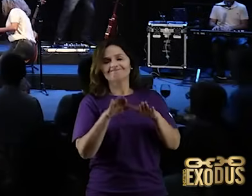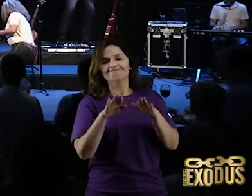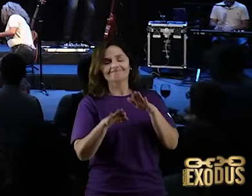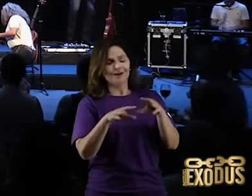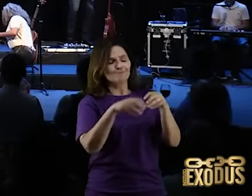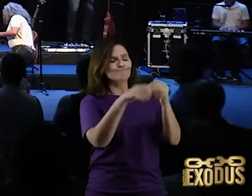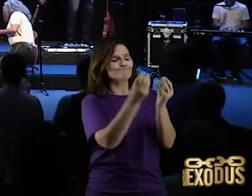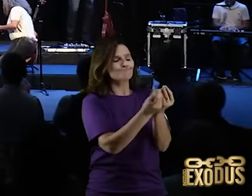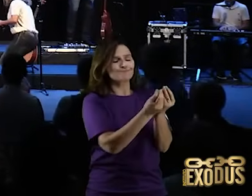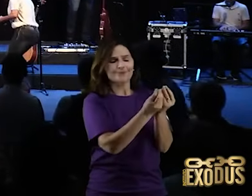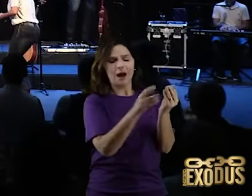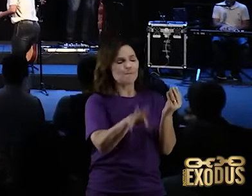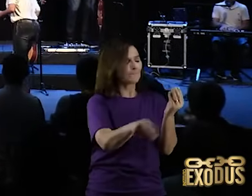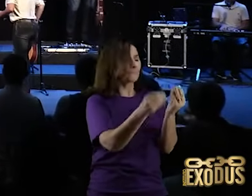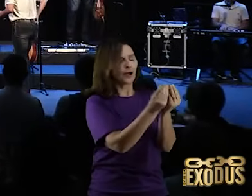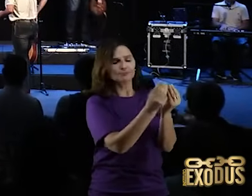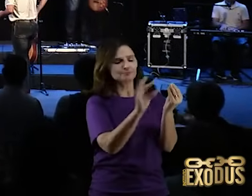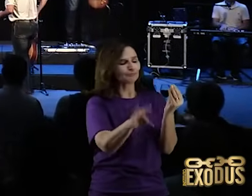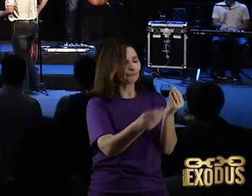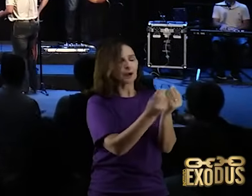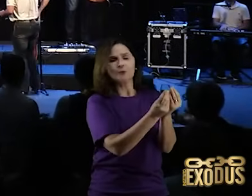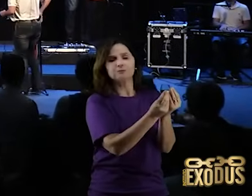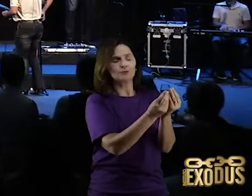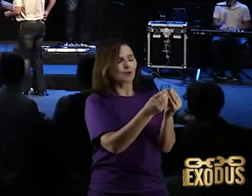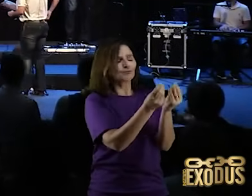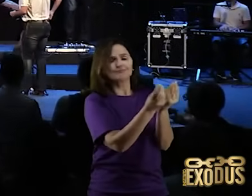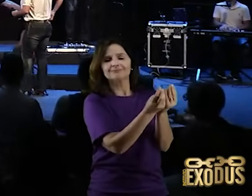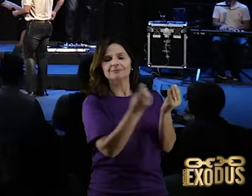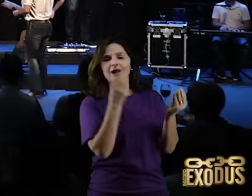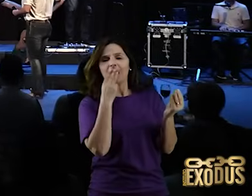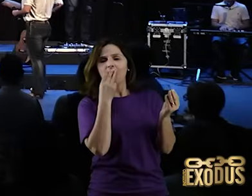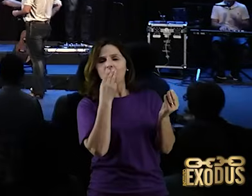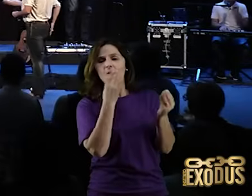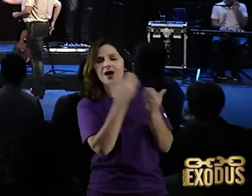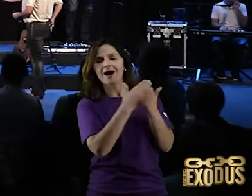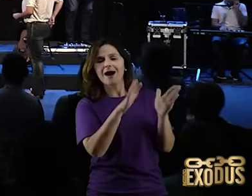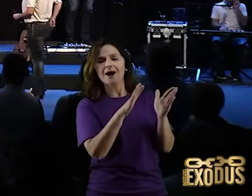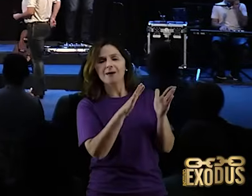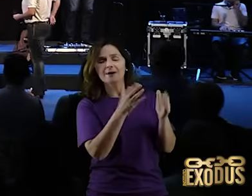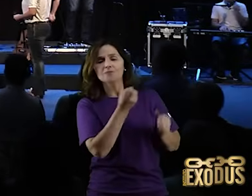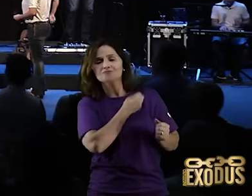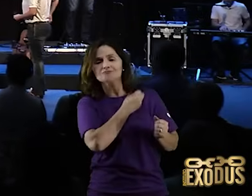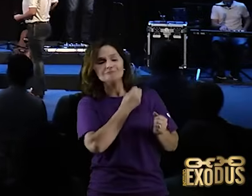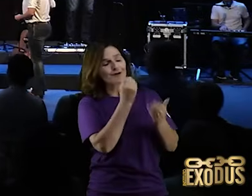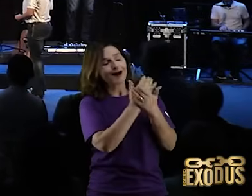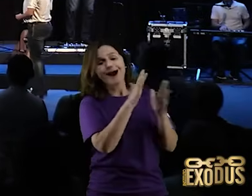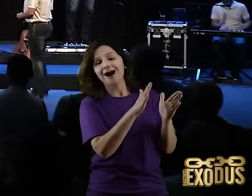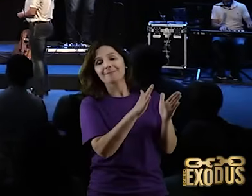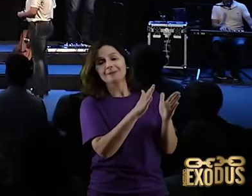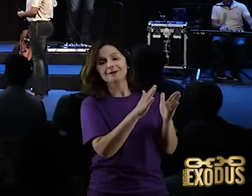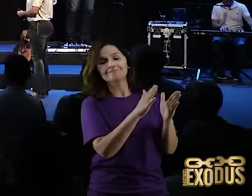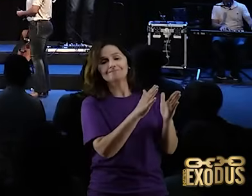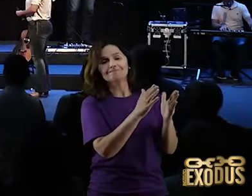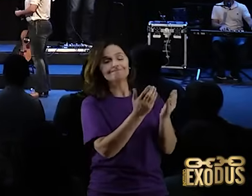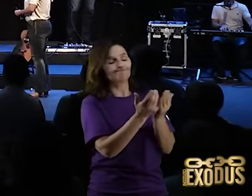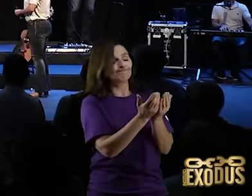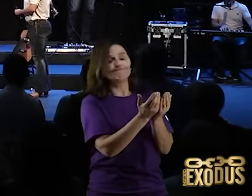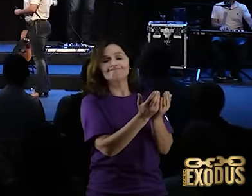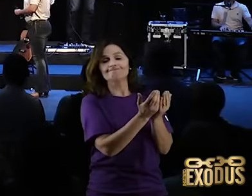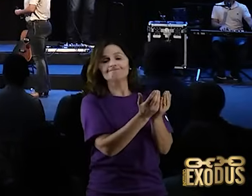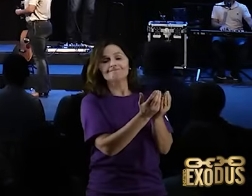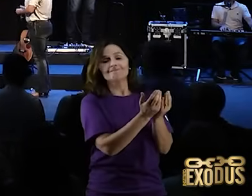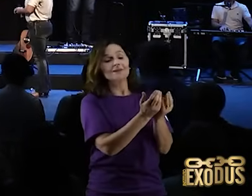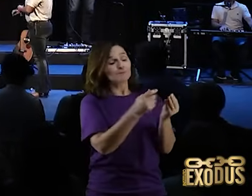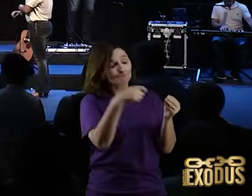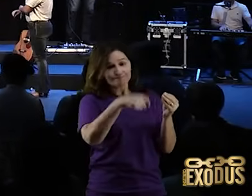comprar ele sabe disso vai chegar uma hora que a cor acaba que o número acaba ele fala compra e alguém ainda vai mandar você comprar mais